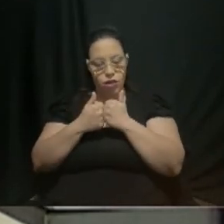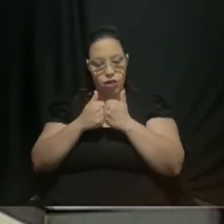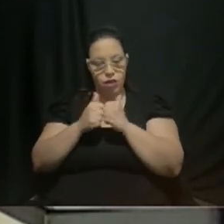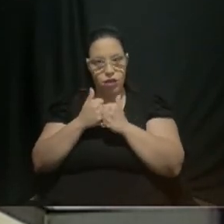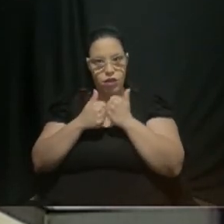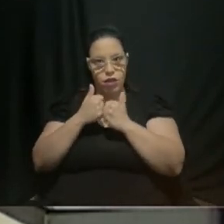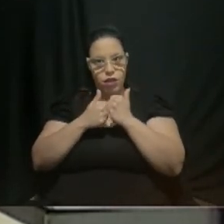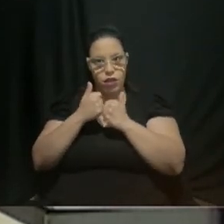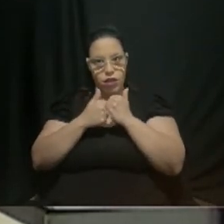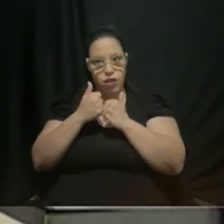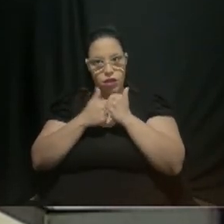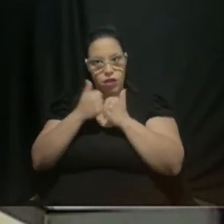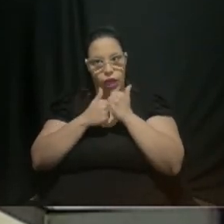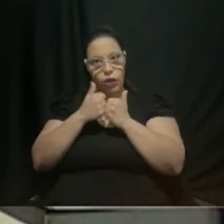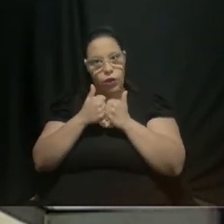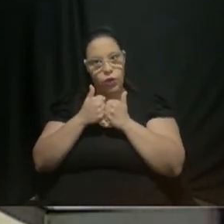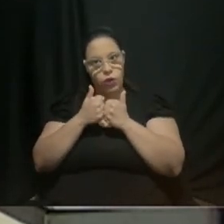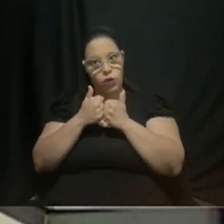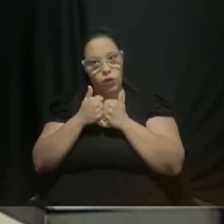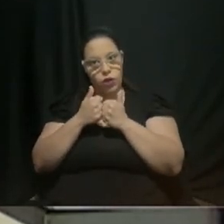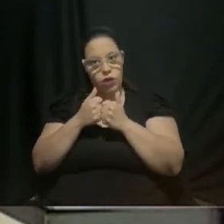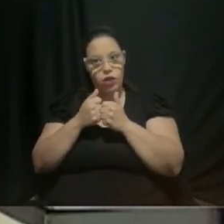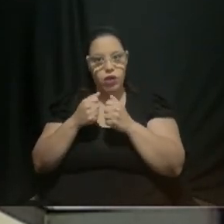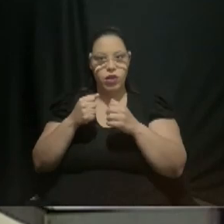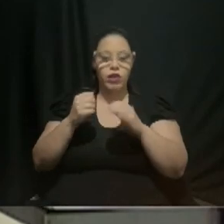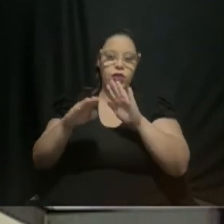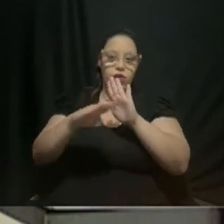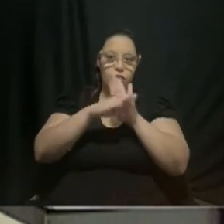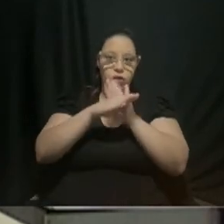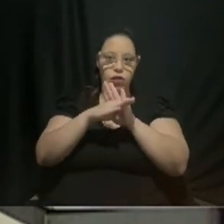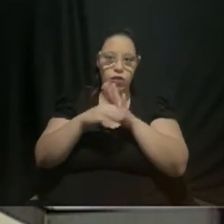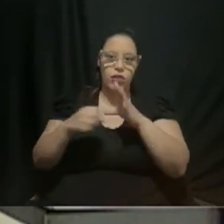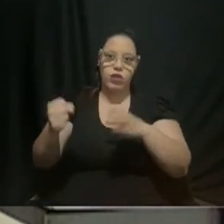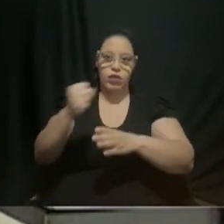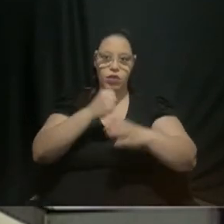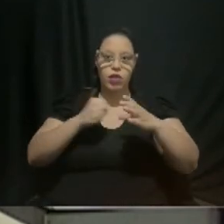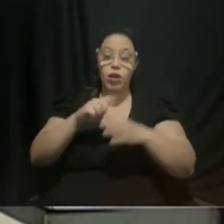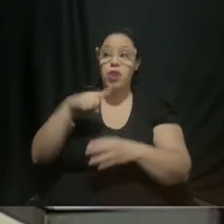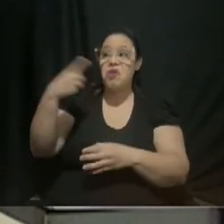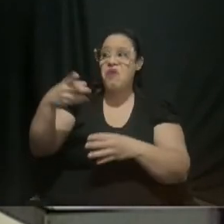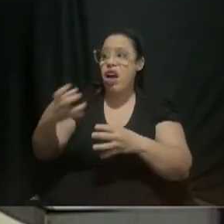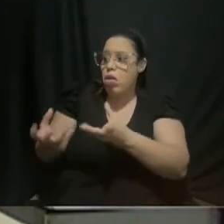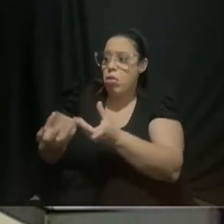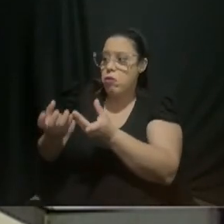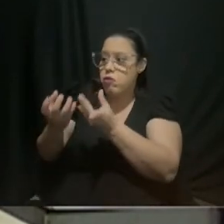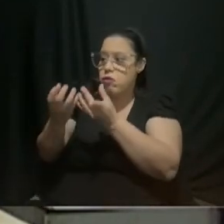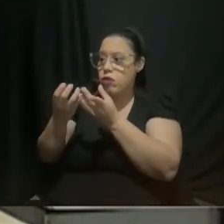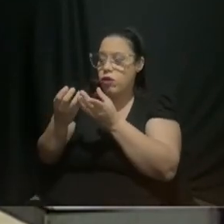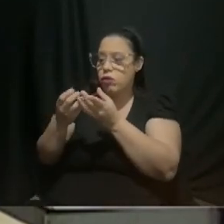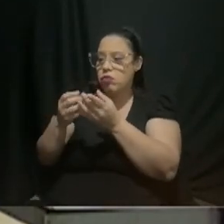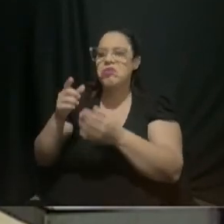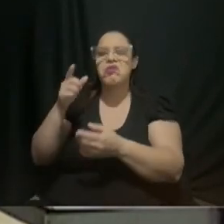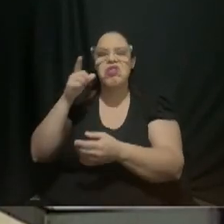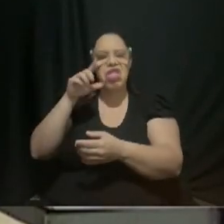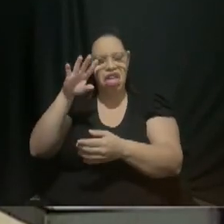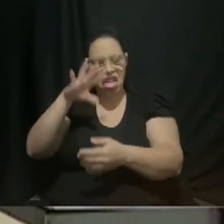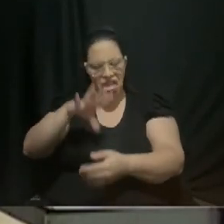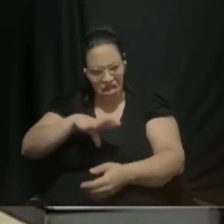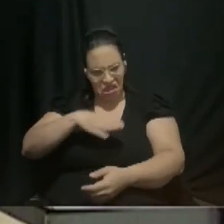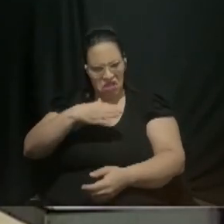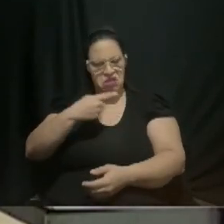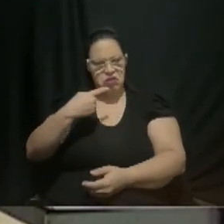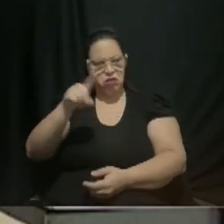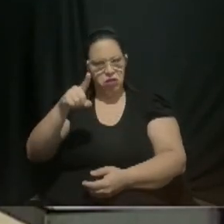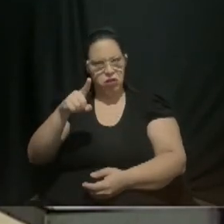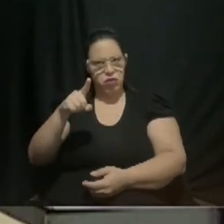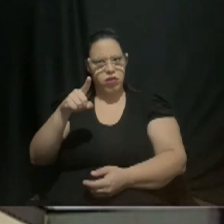assim, é auxiliar de cozinha, não vai pro fogão. Mas assim, é bom a gente ter coragem de ir, né? Sim. Porque assim, às vezes você cresce ali, né?